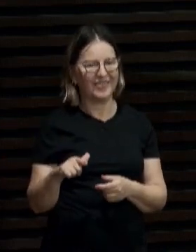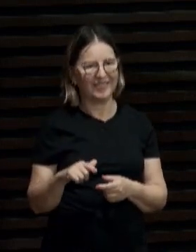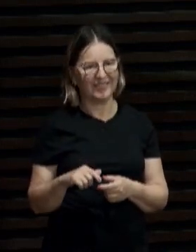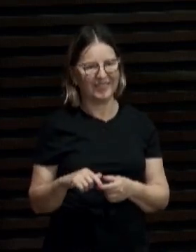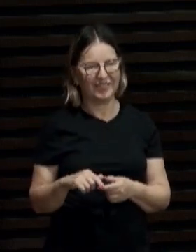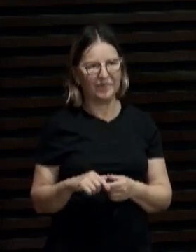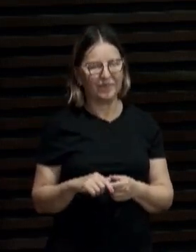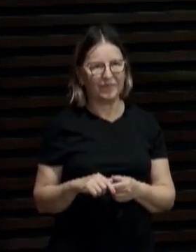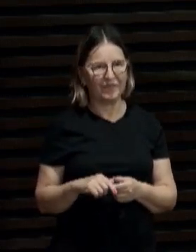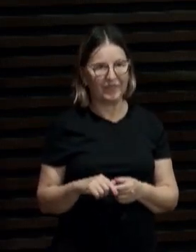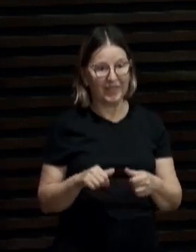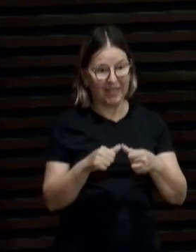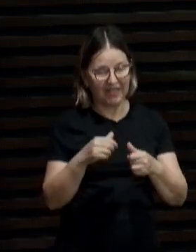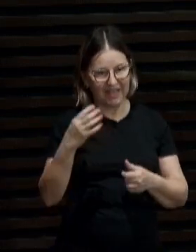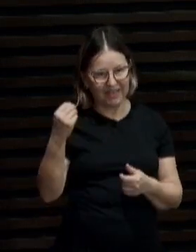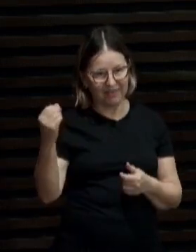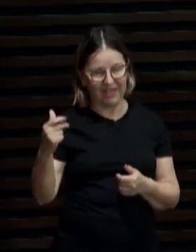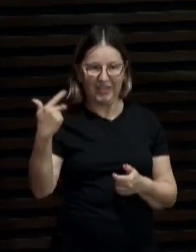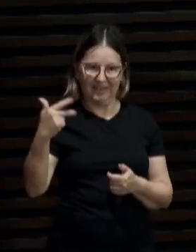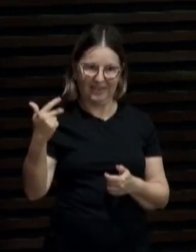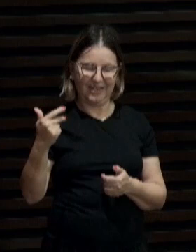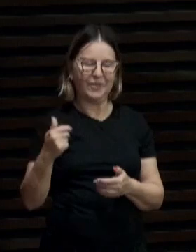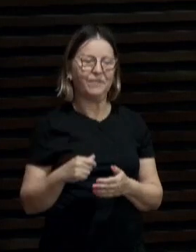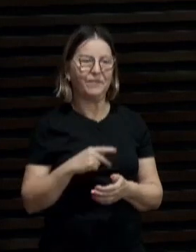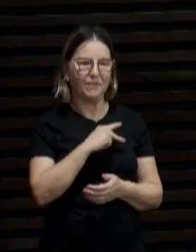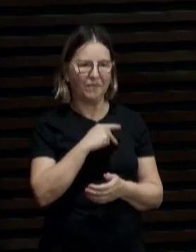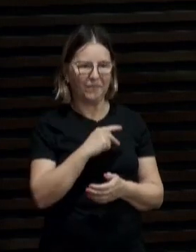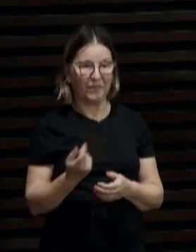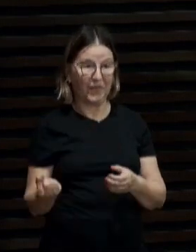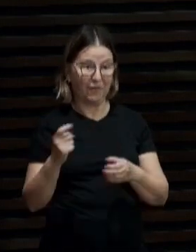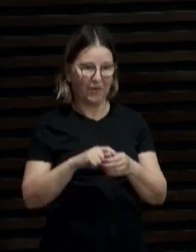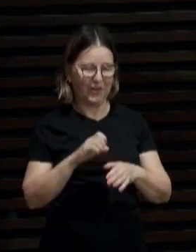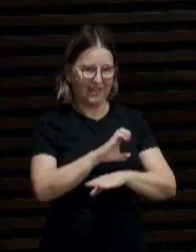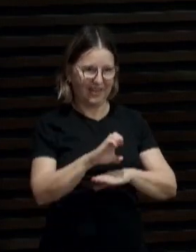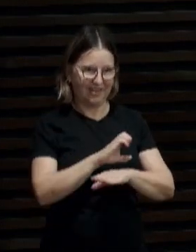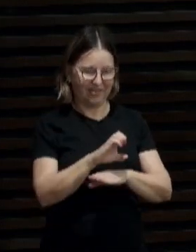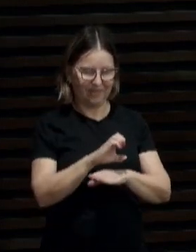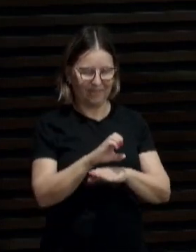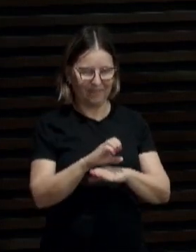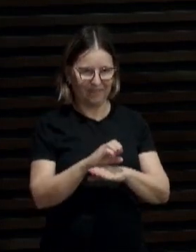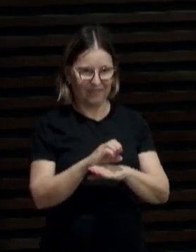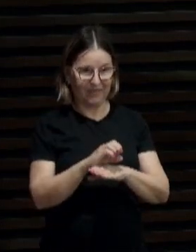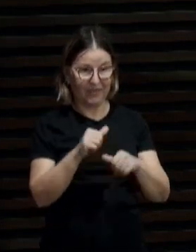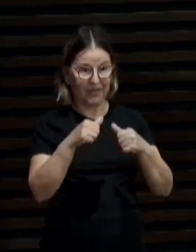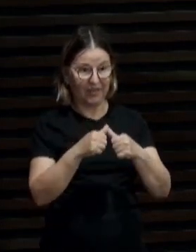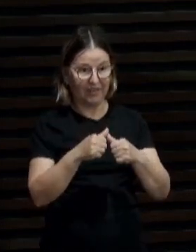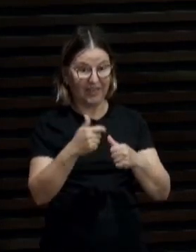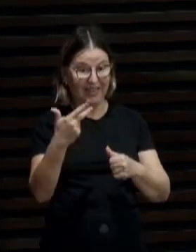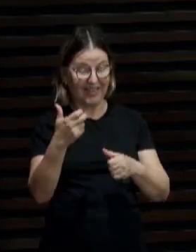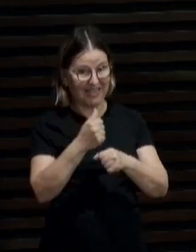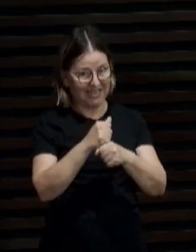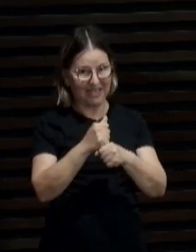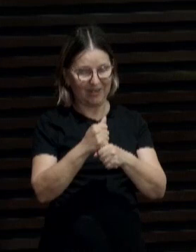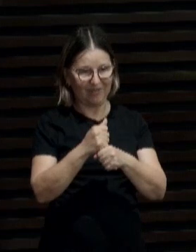boletim. Nessa viagem, é a terceira, Paulo retorna a Éfeso e lá passa 3 anos. Antes ele tinha ficado